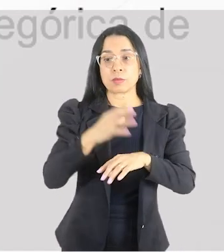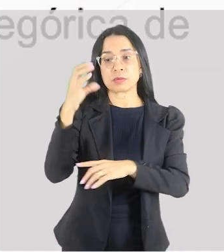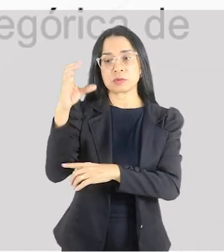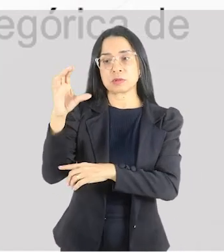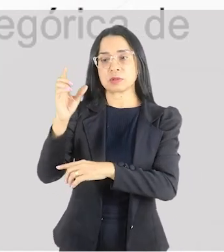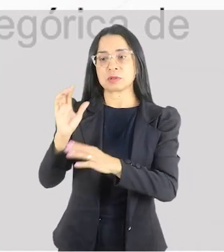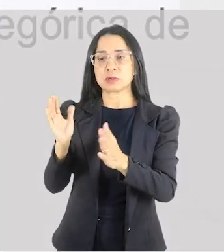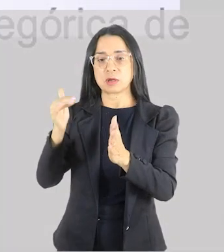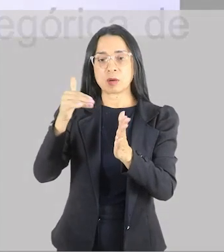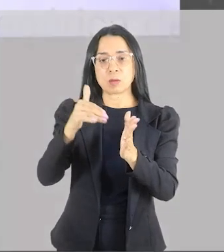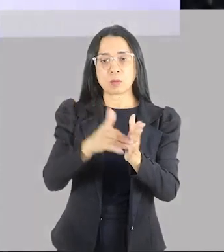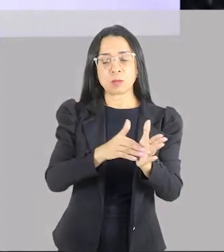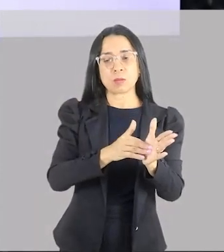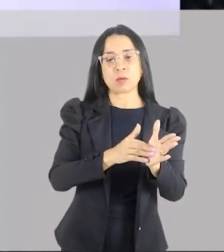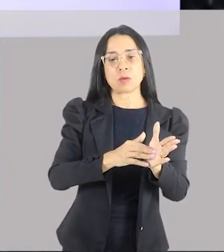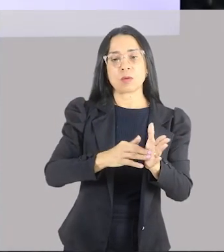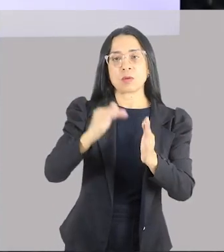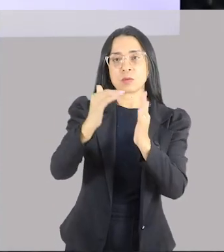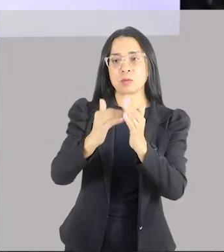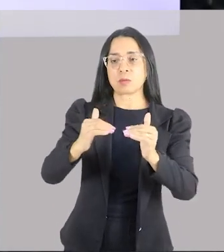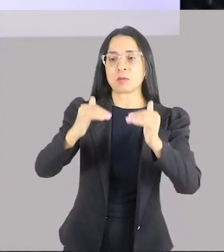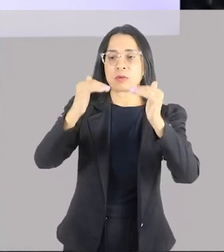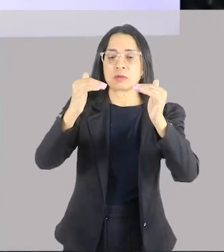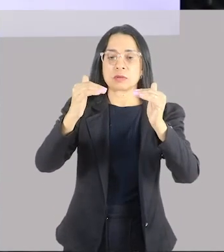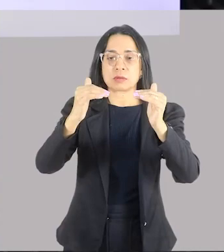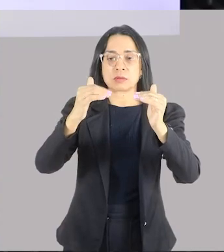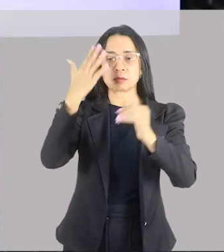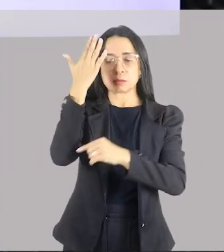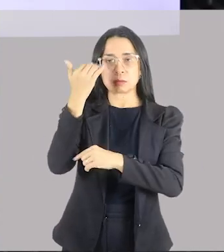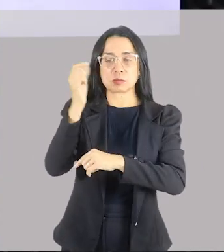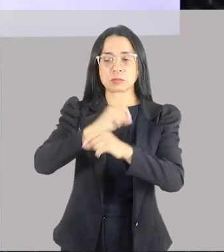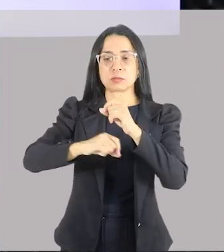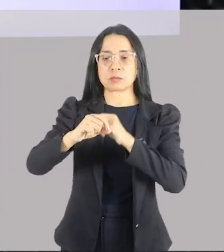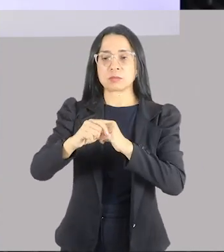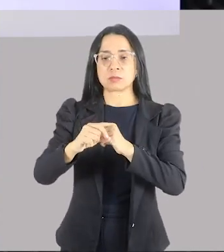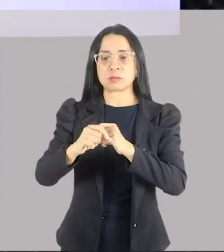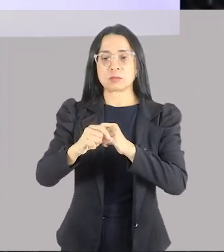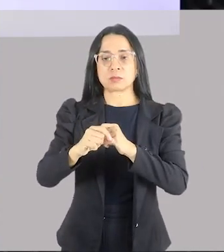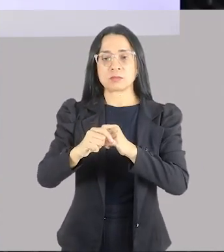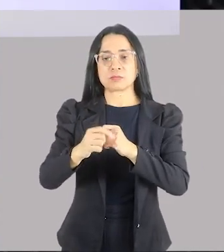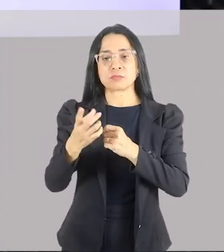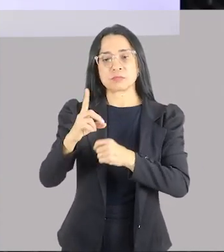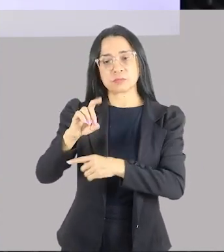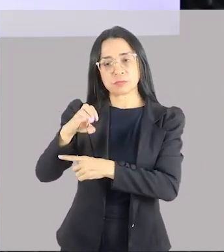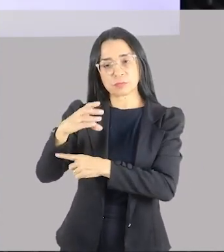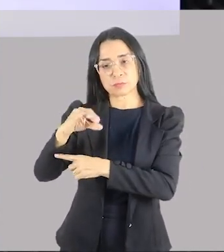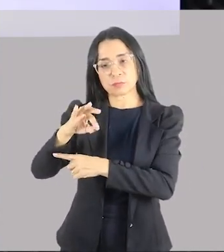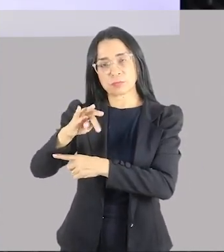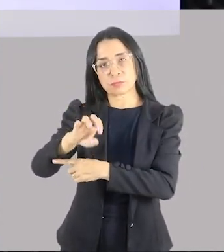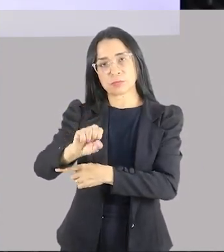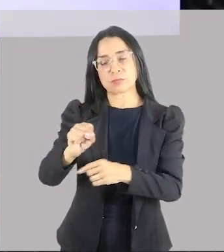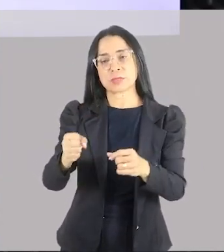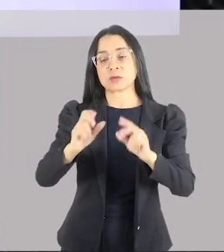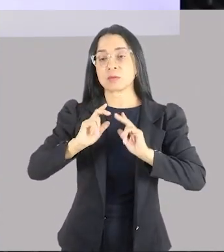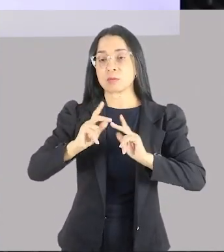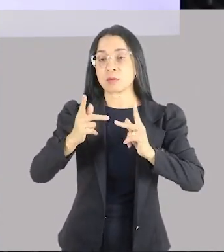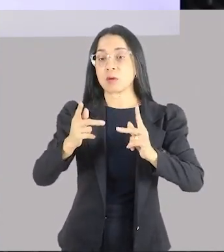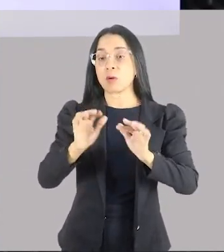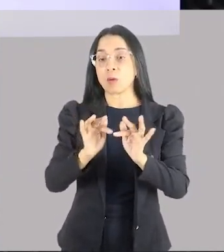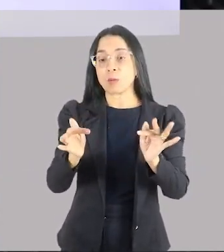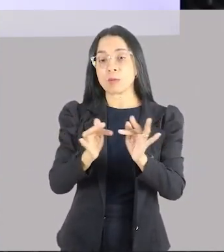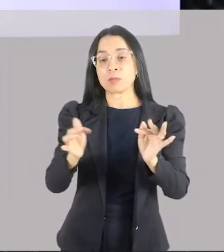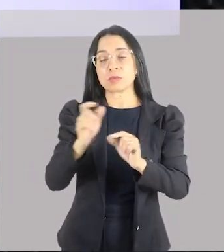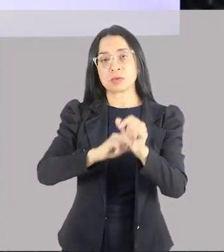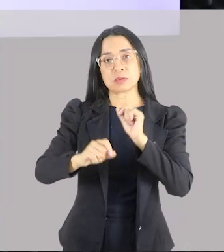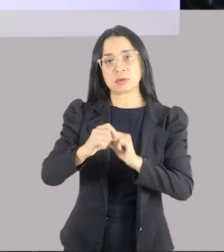último grau da sabedoria, certo? Aqui Descartes também com uma grande humildade, ele que é um cara adepto da epistemologia,